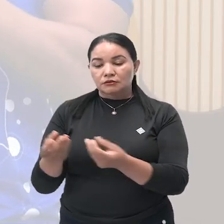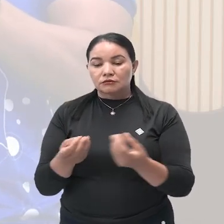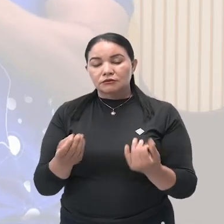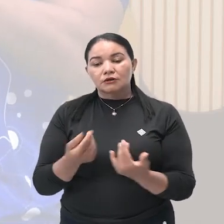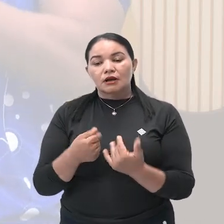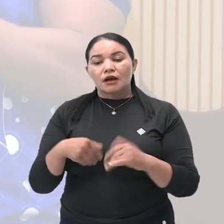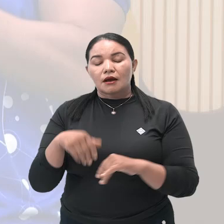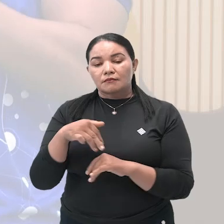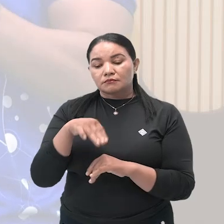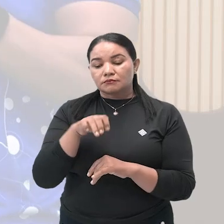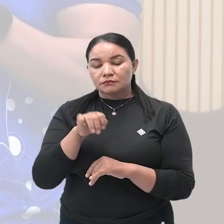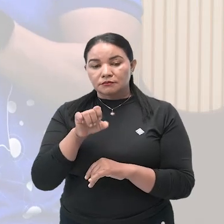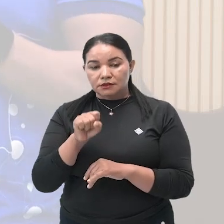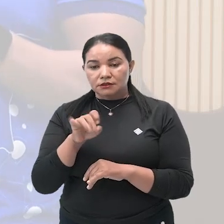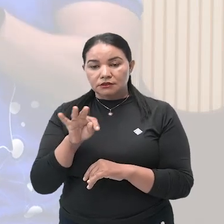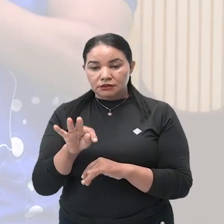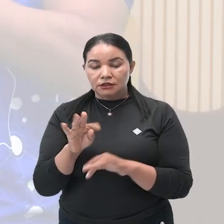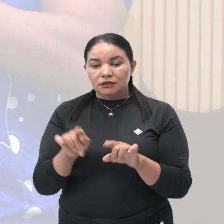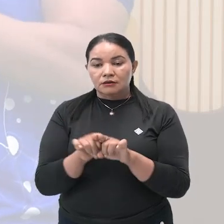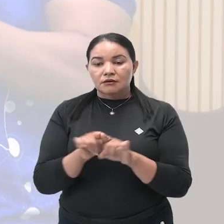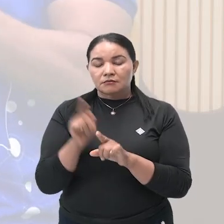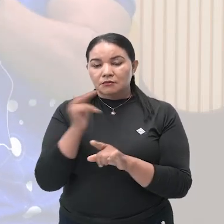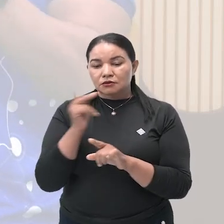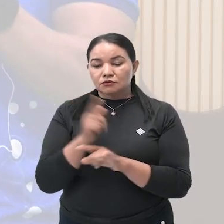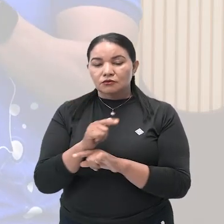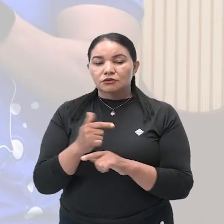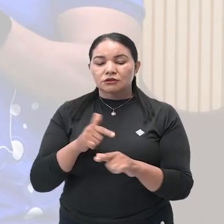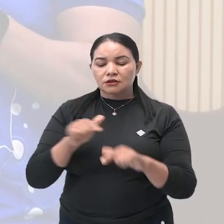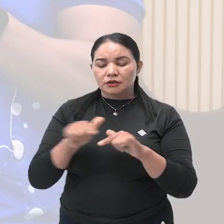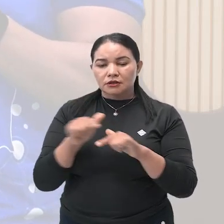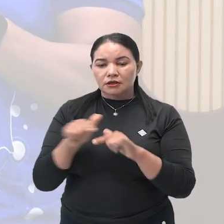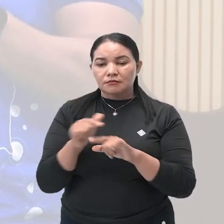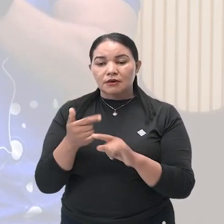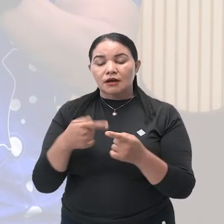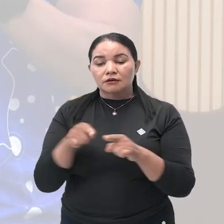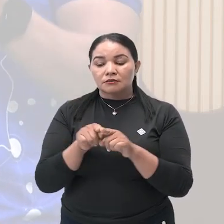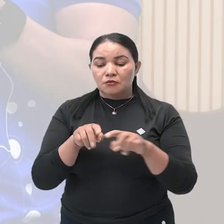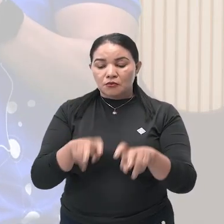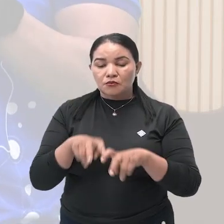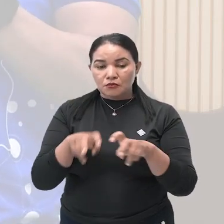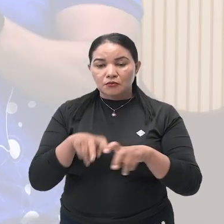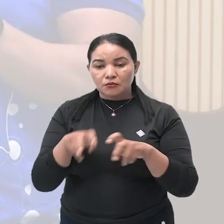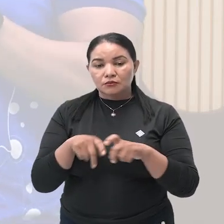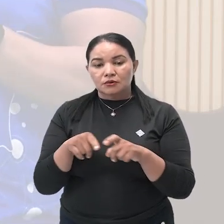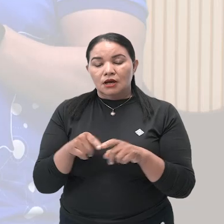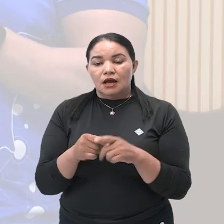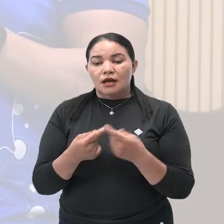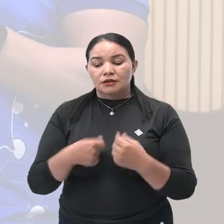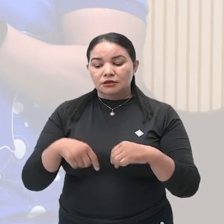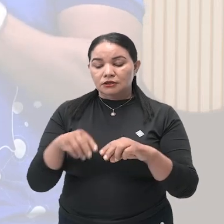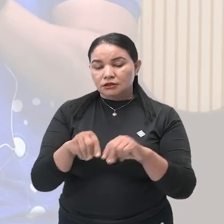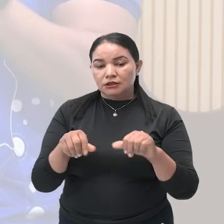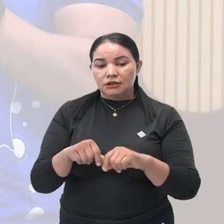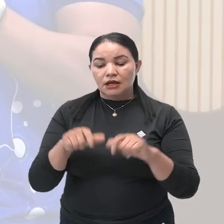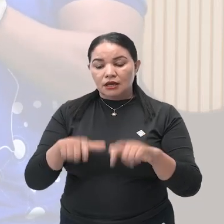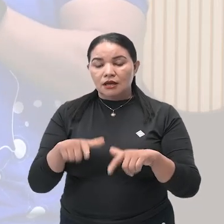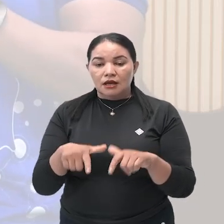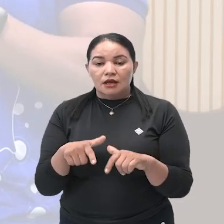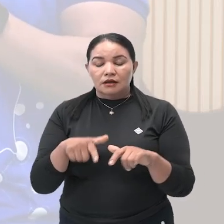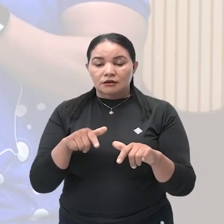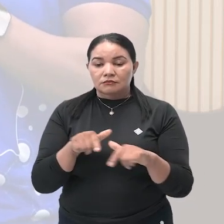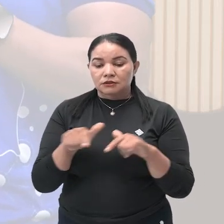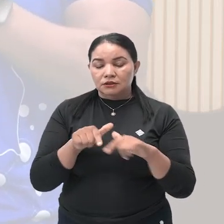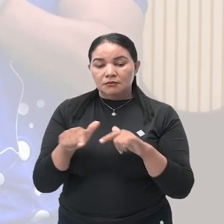terras devem ir, né, para os pequenos agricultores e também para os trabalhadores rurais que não têm terra, tá bom? Ele